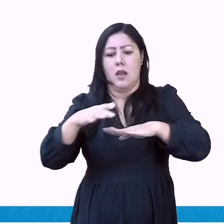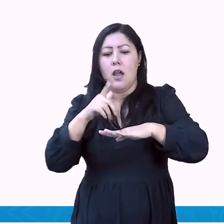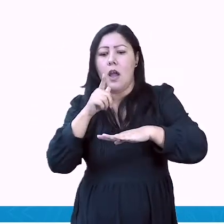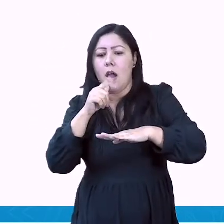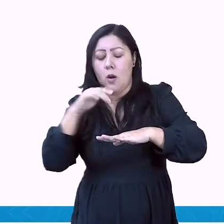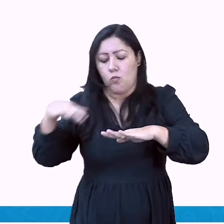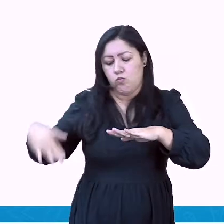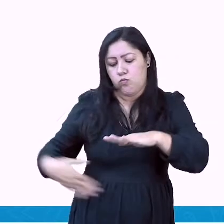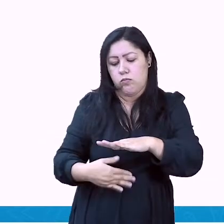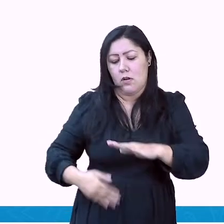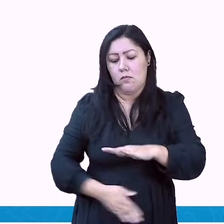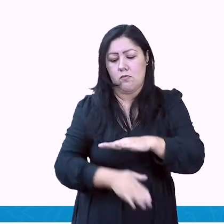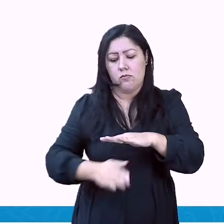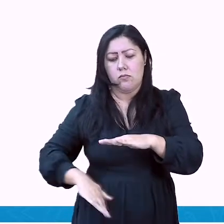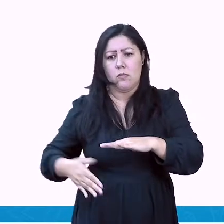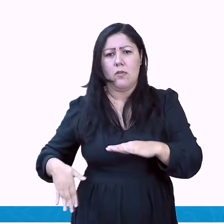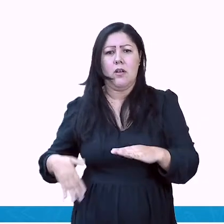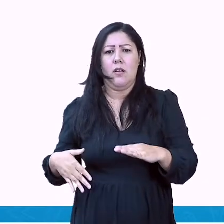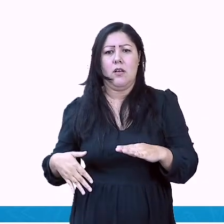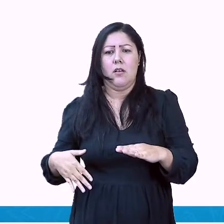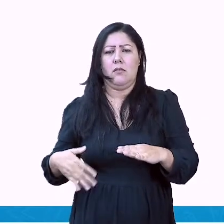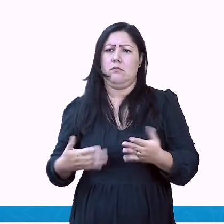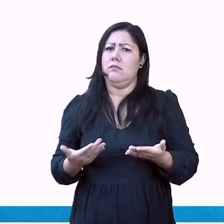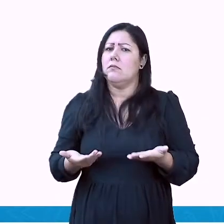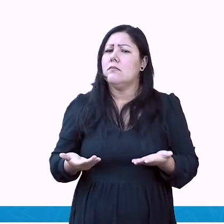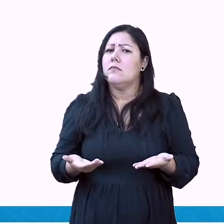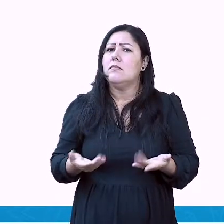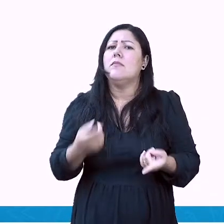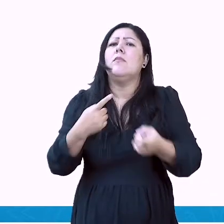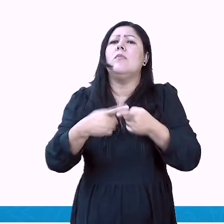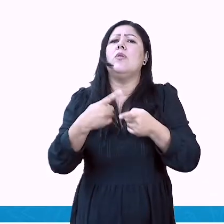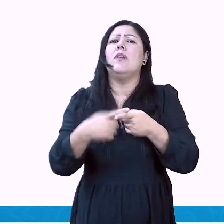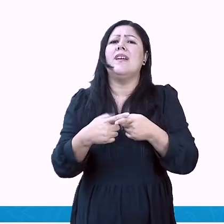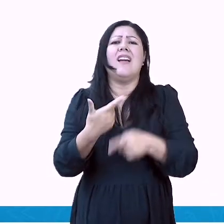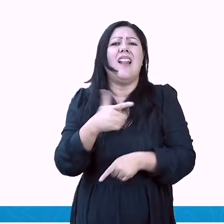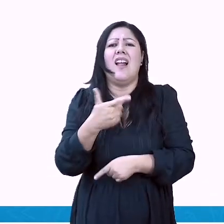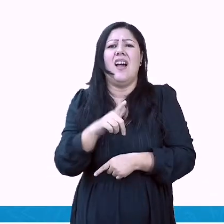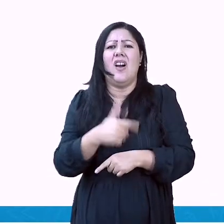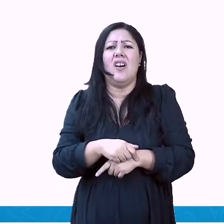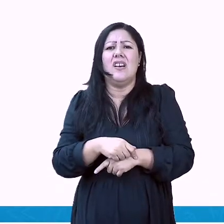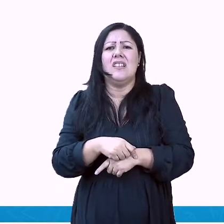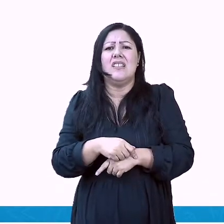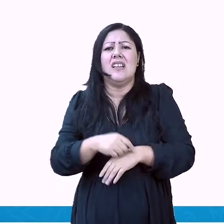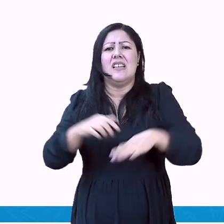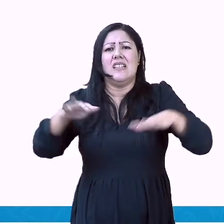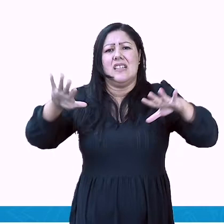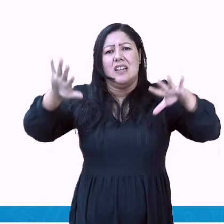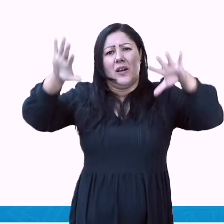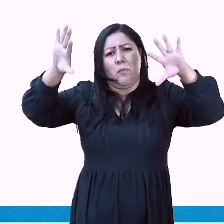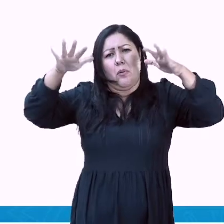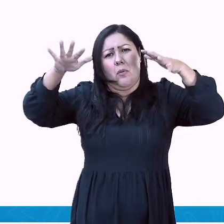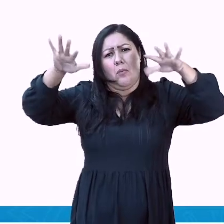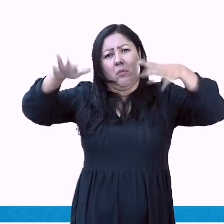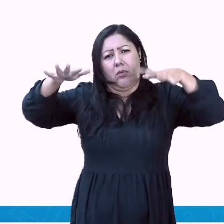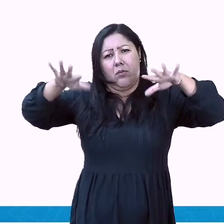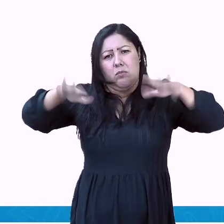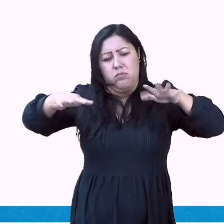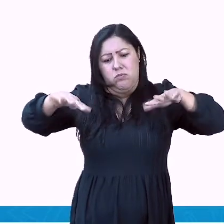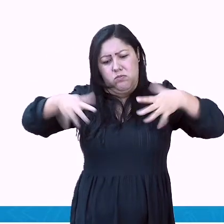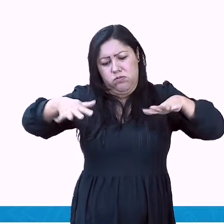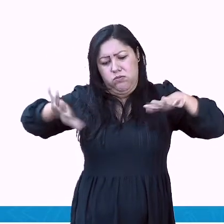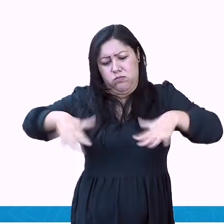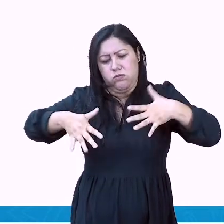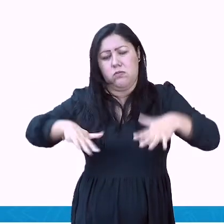que, Eliane, que nós não temos mais montanhas? Porque o nosso relevo foi desgastado pela ação do vento,